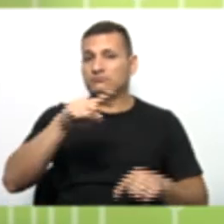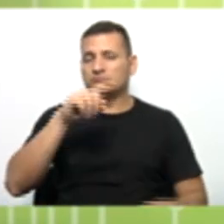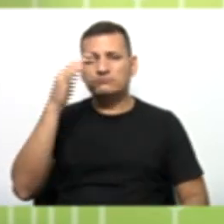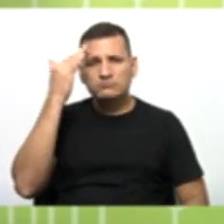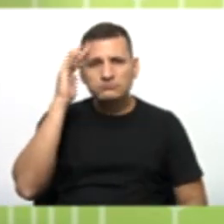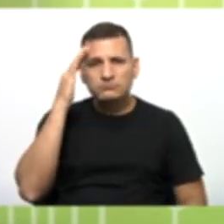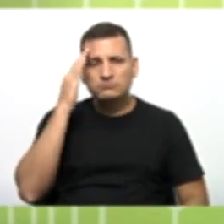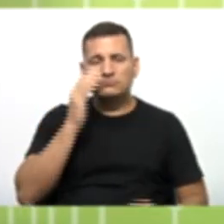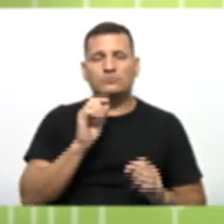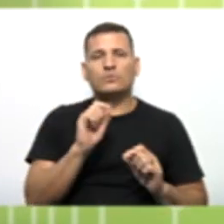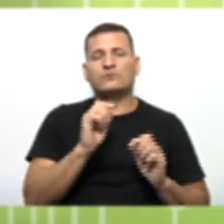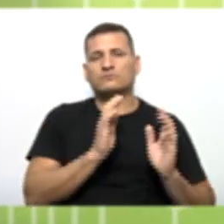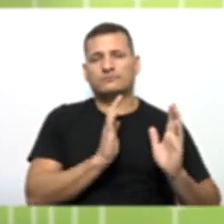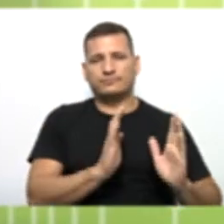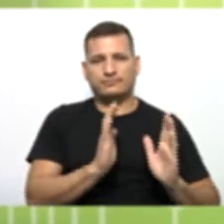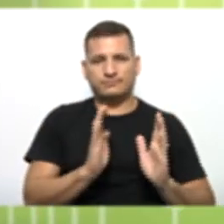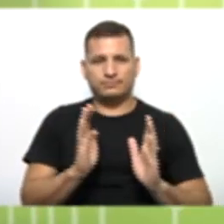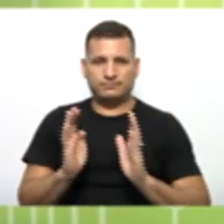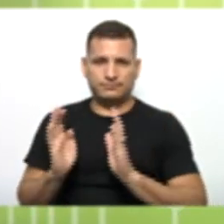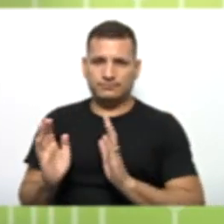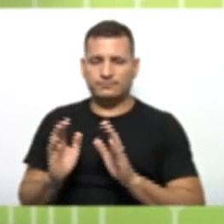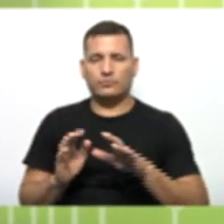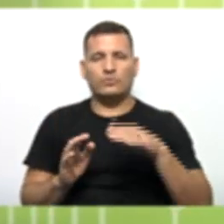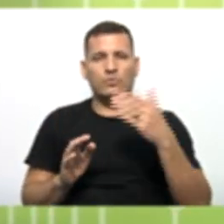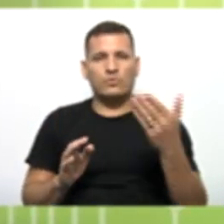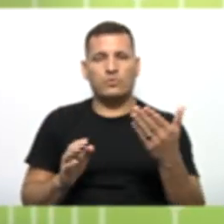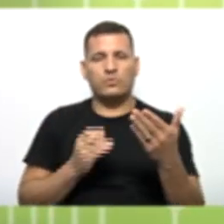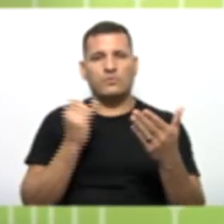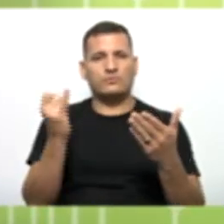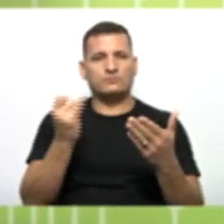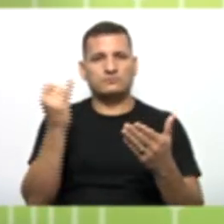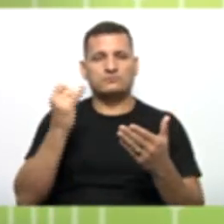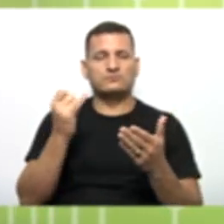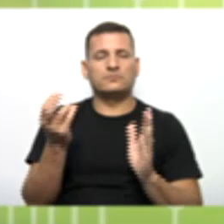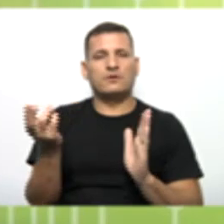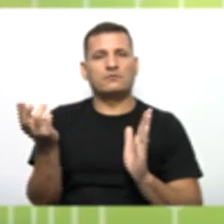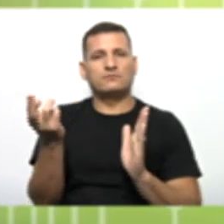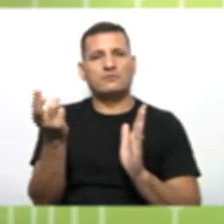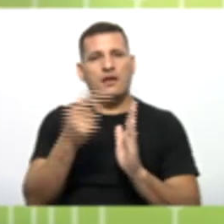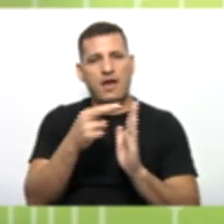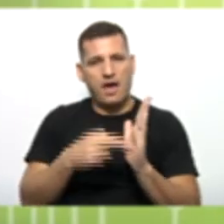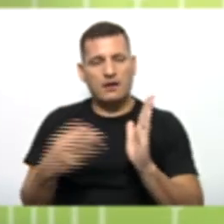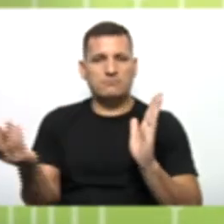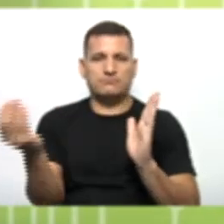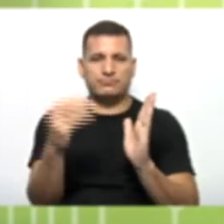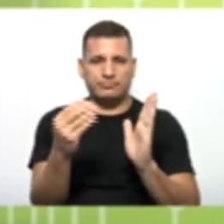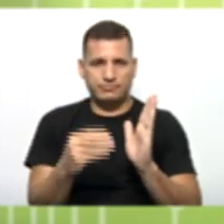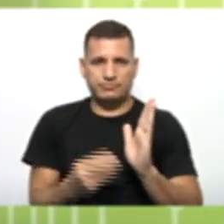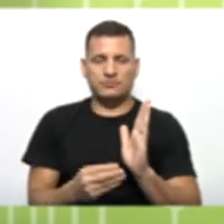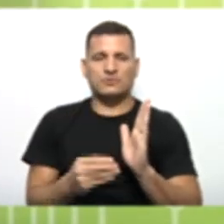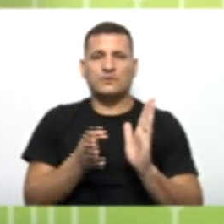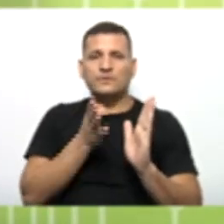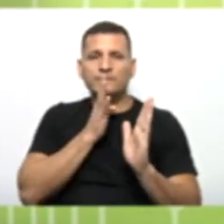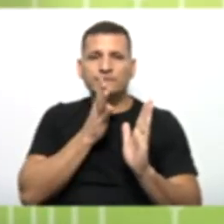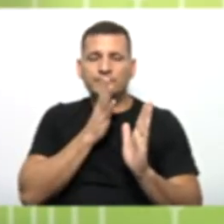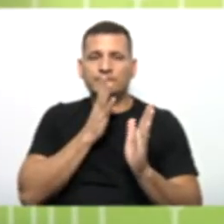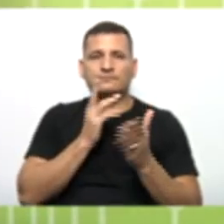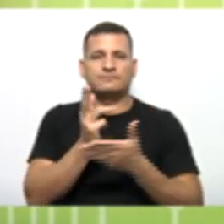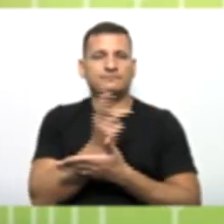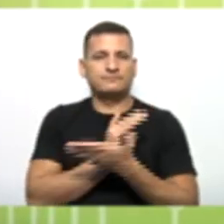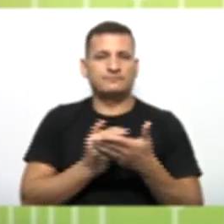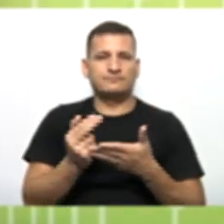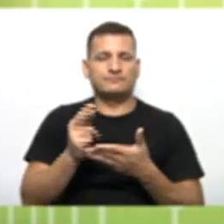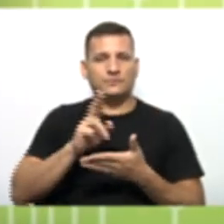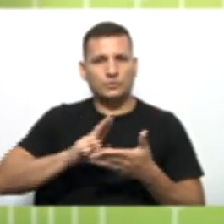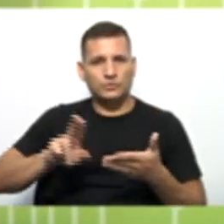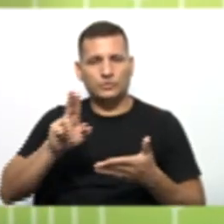quais são as etapas, a importância da análise de requisito, conhecer o diagrama de caso de uso, conhecer o diagrama